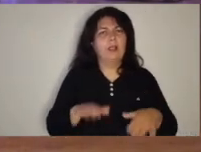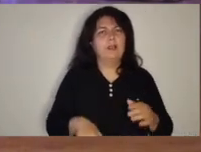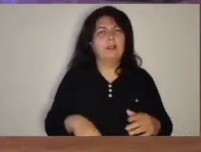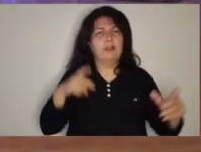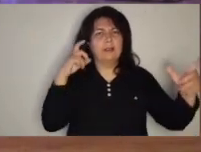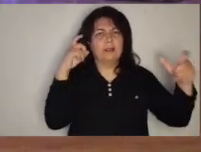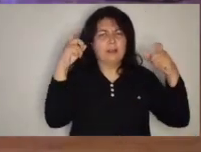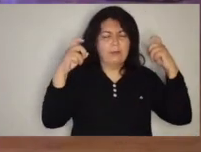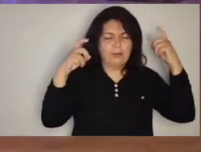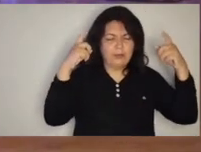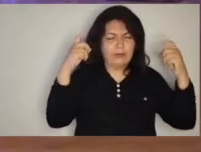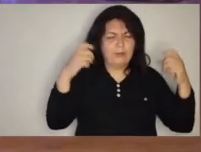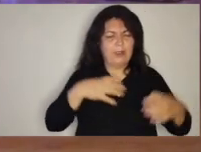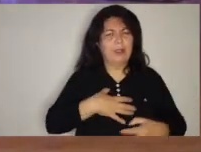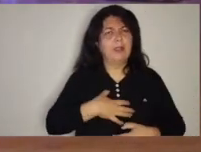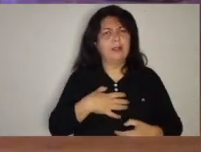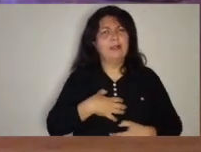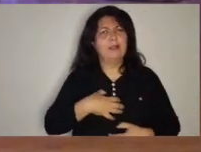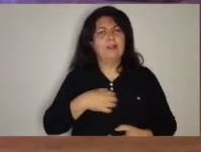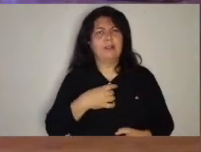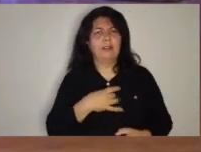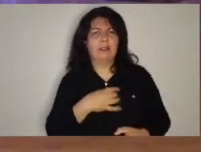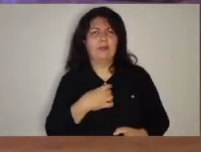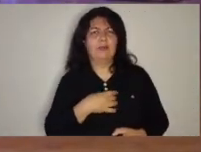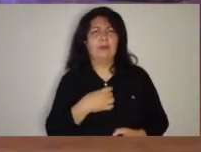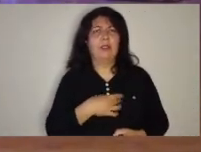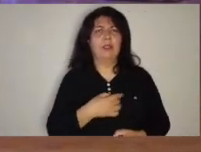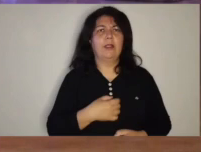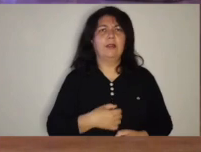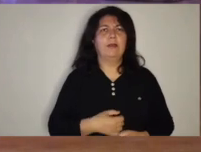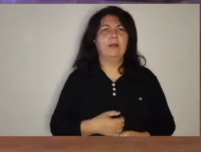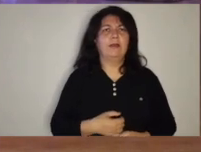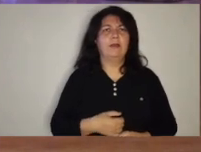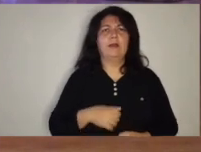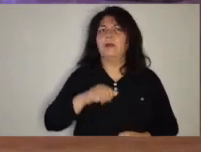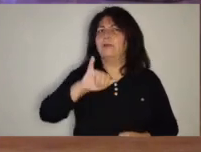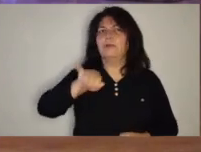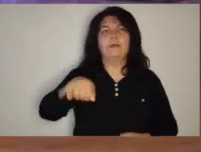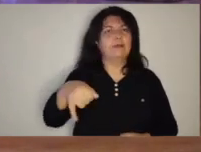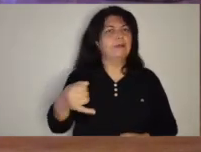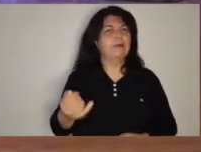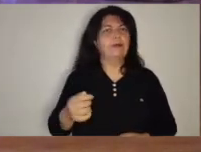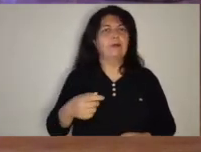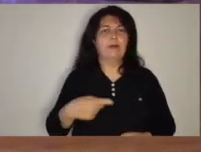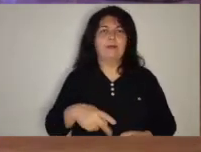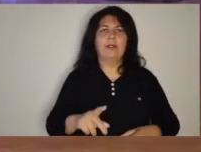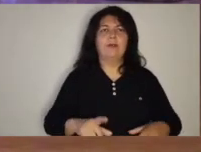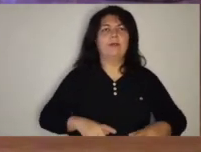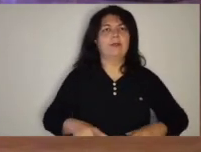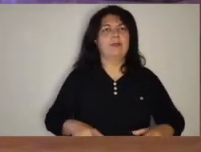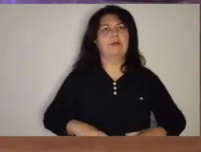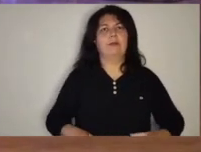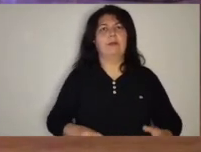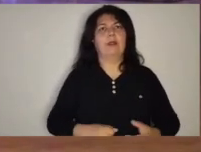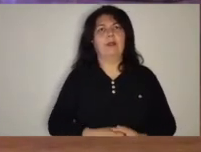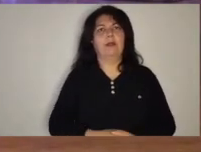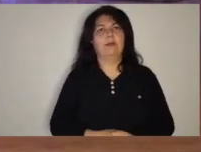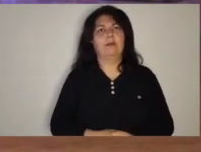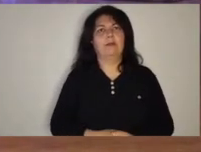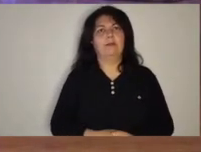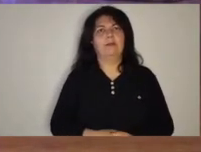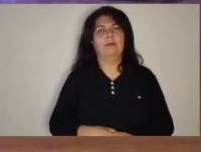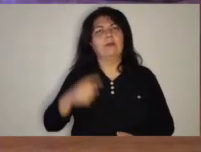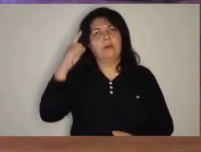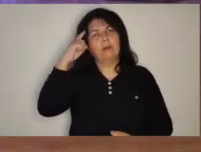problema no seu trabalho, que você não consegue dar o seu melhor, porque você está com medo. E se no próximo corte vai ser